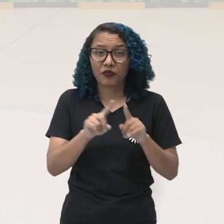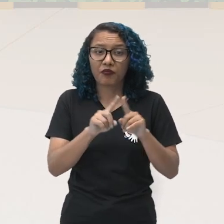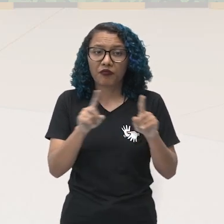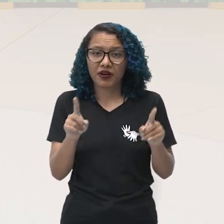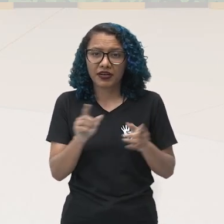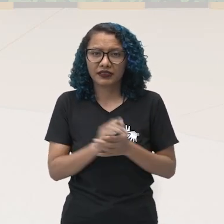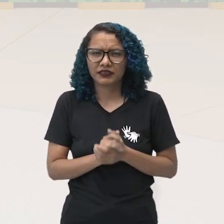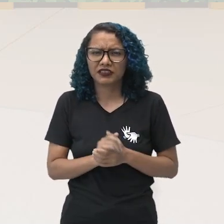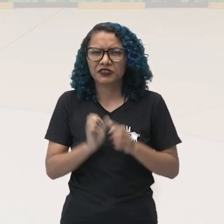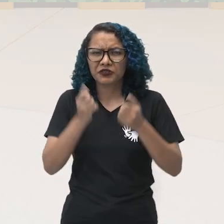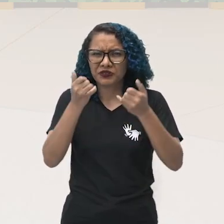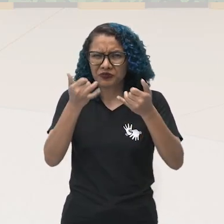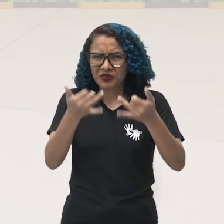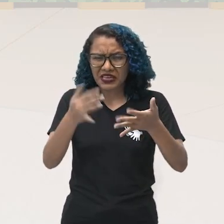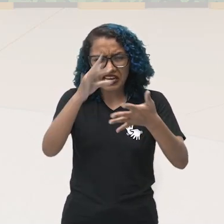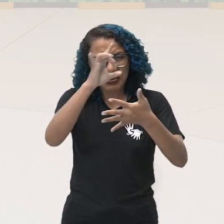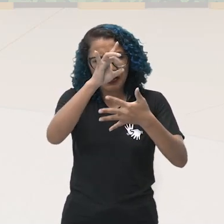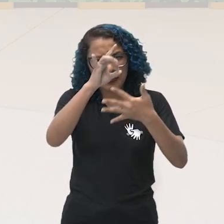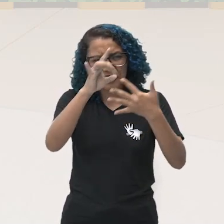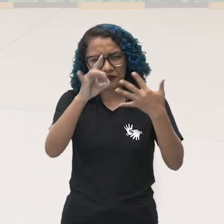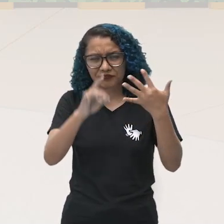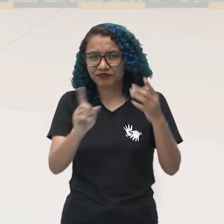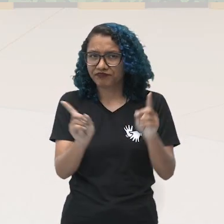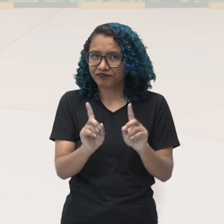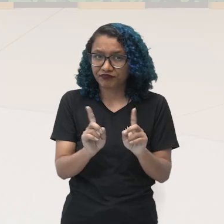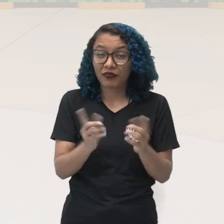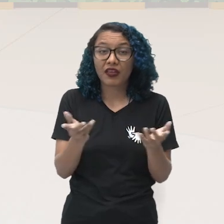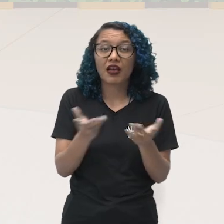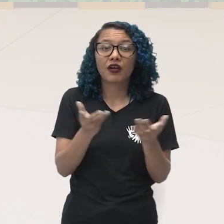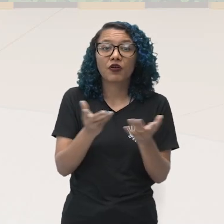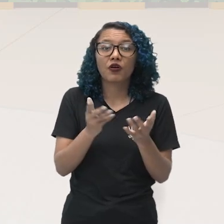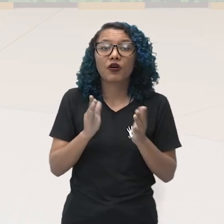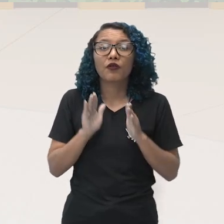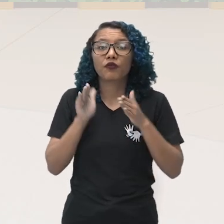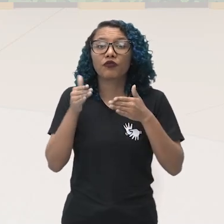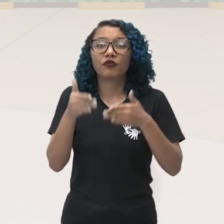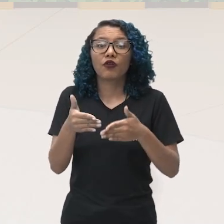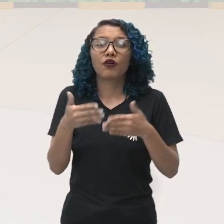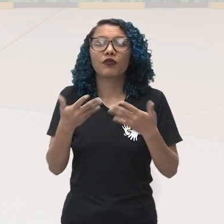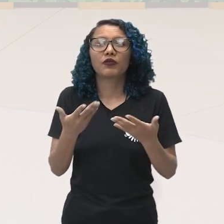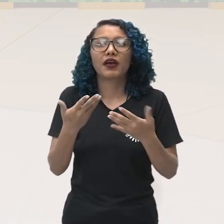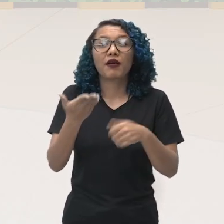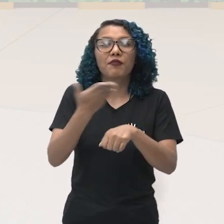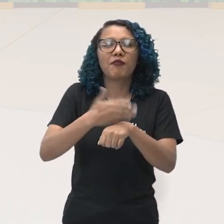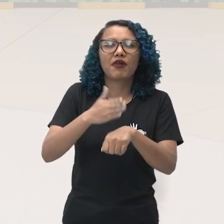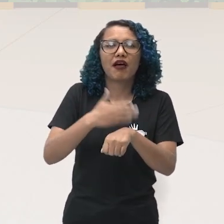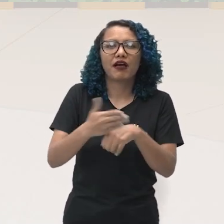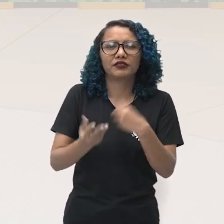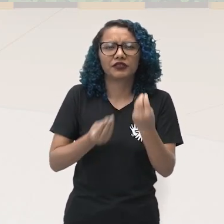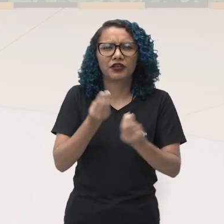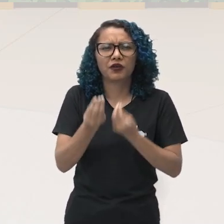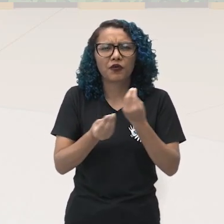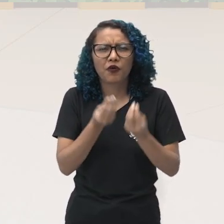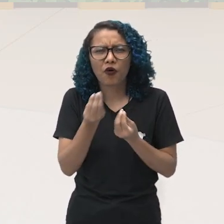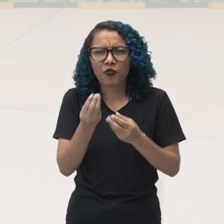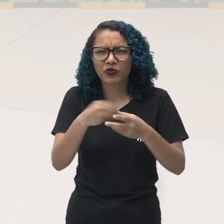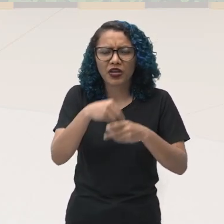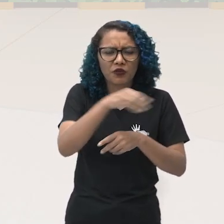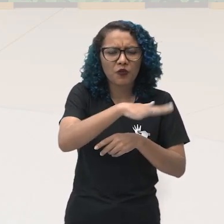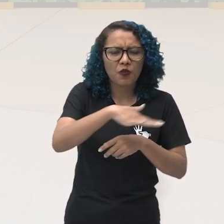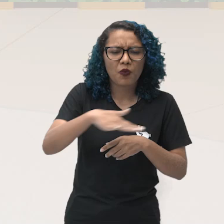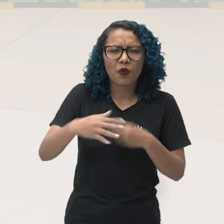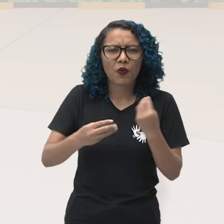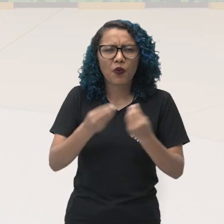de cada um destes objetivos, agora nós vamos começar a aplicar eles em determinadas áreas.